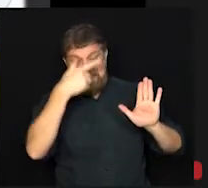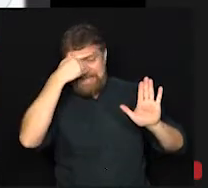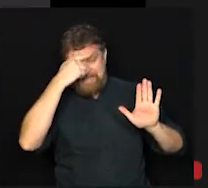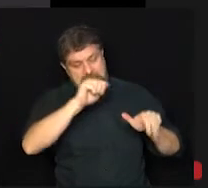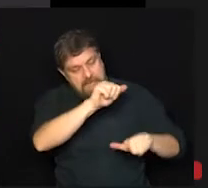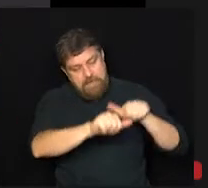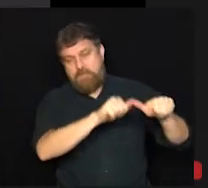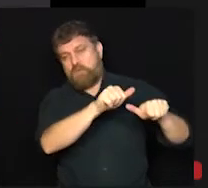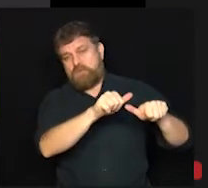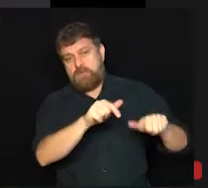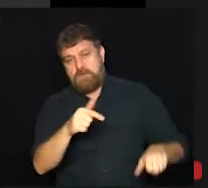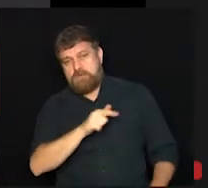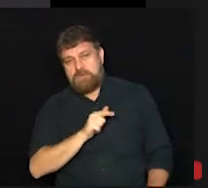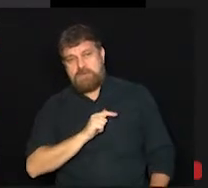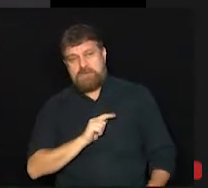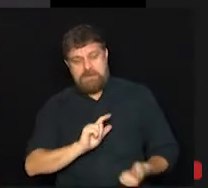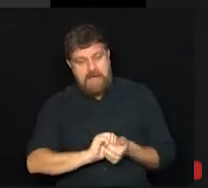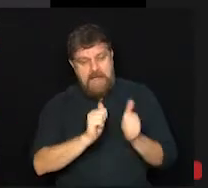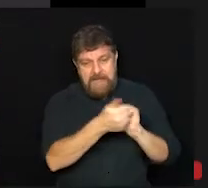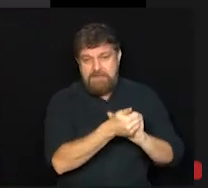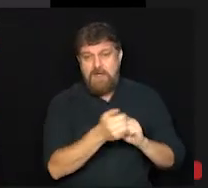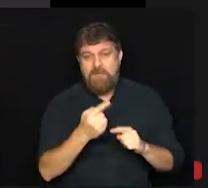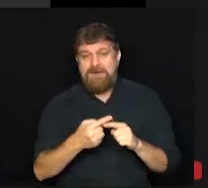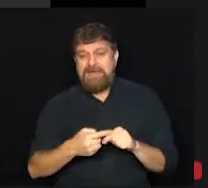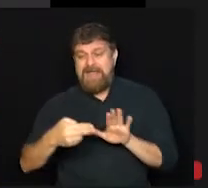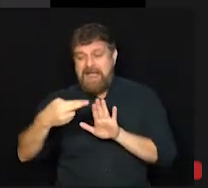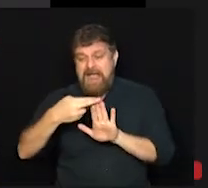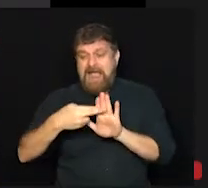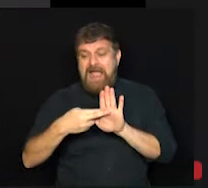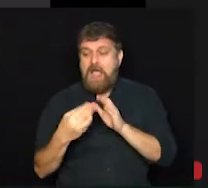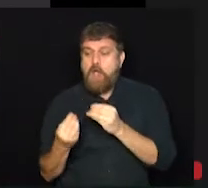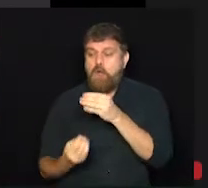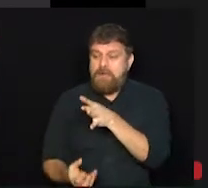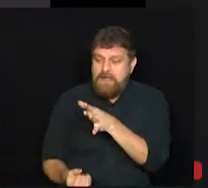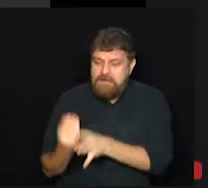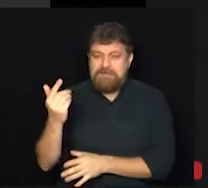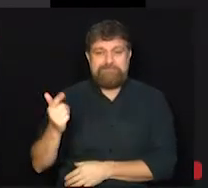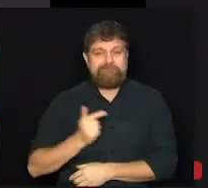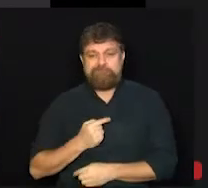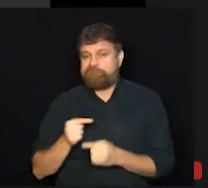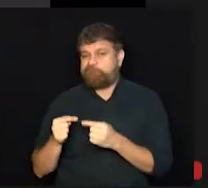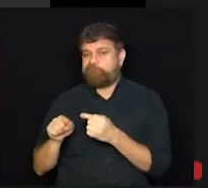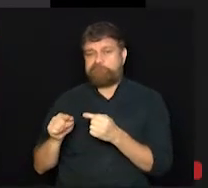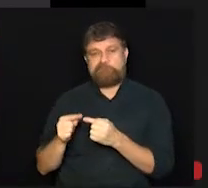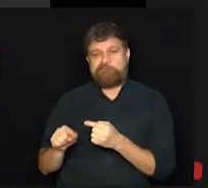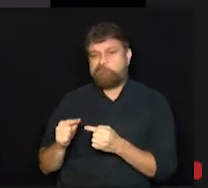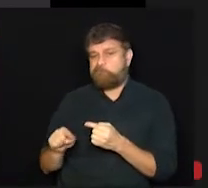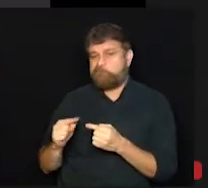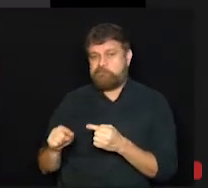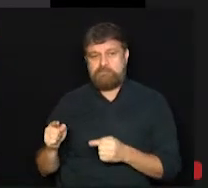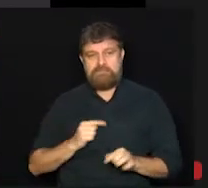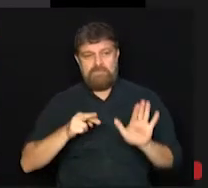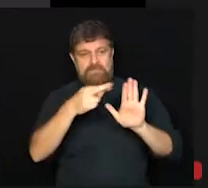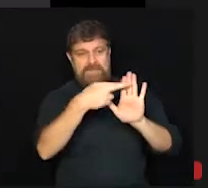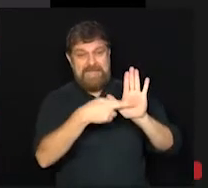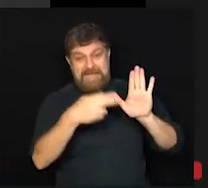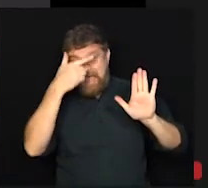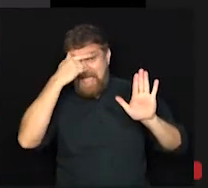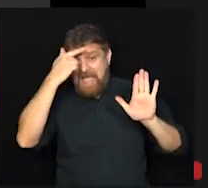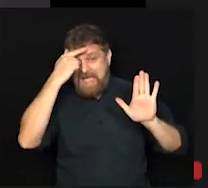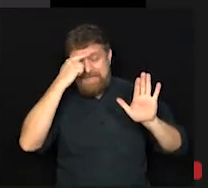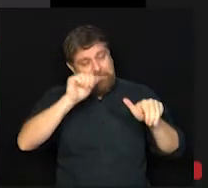porque o regramento de como é que acontece não fazia sentido. Então, uma série de regras acadêmicas tiveram que